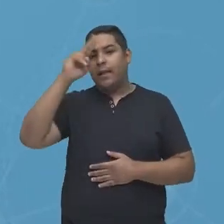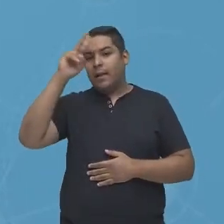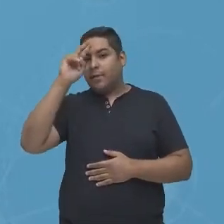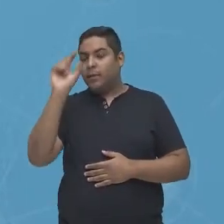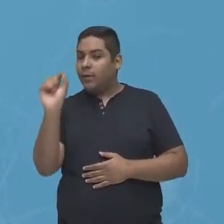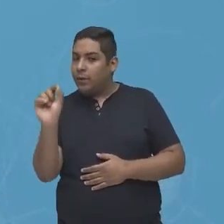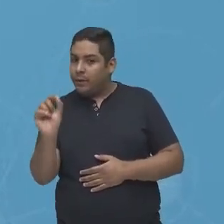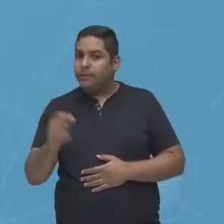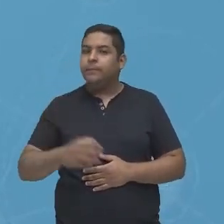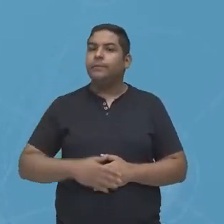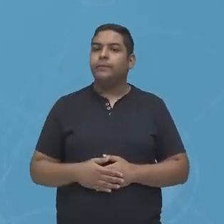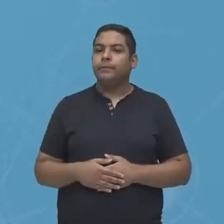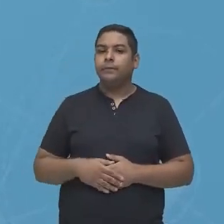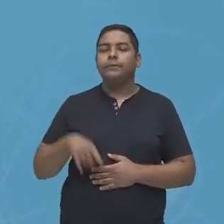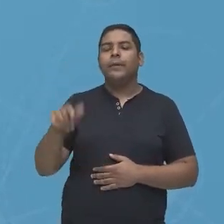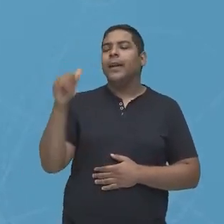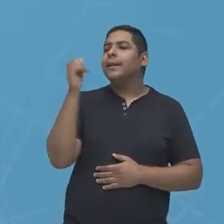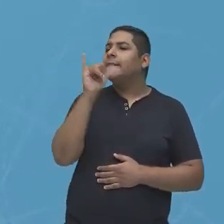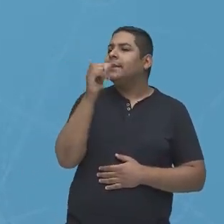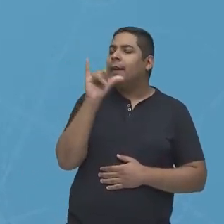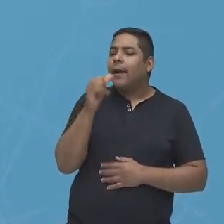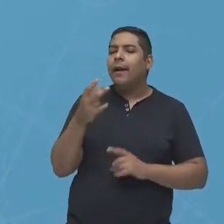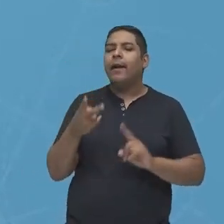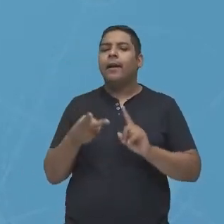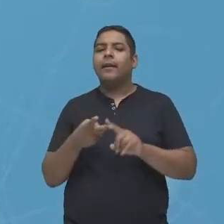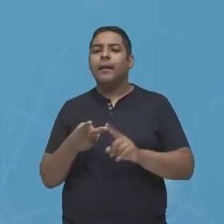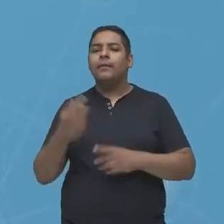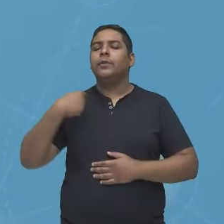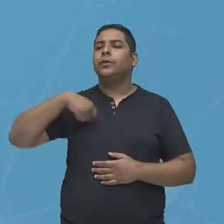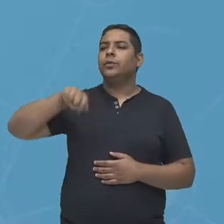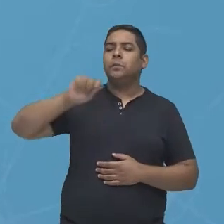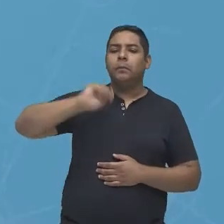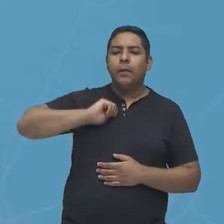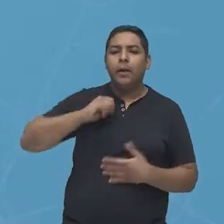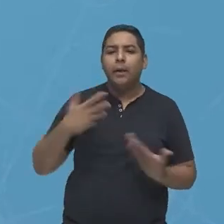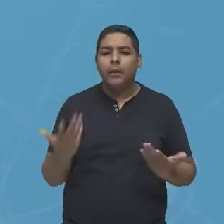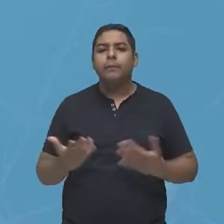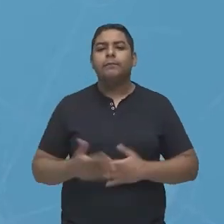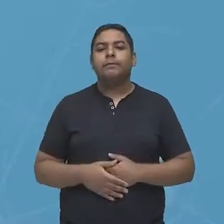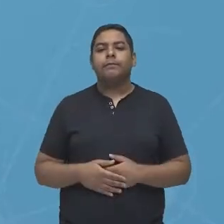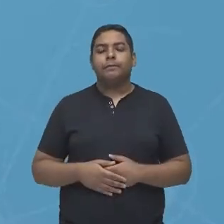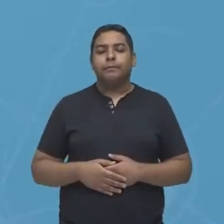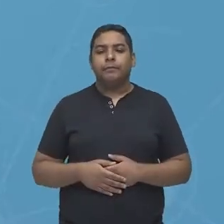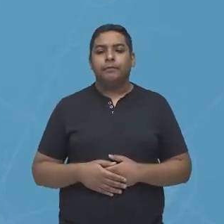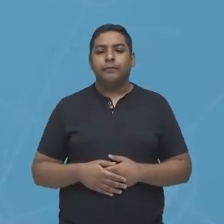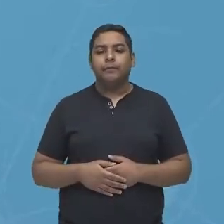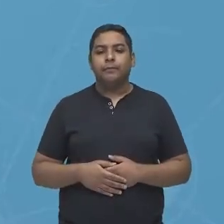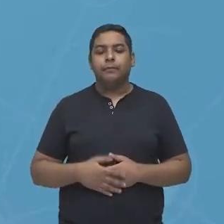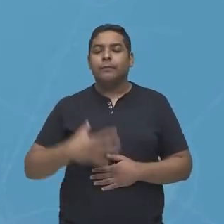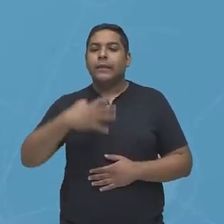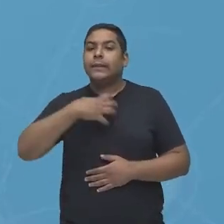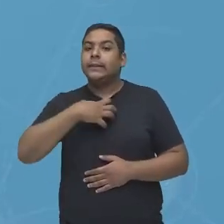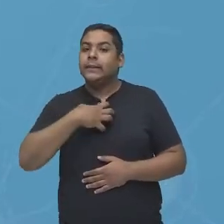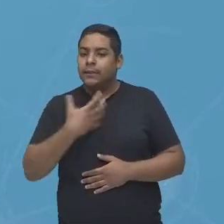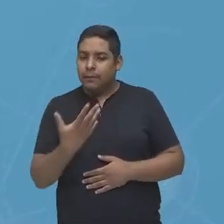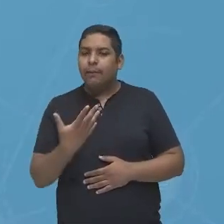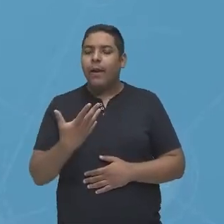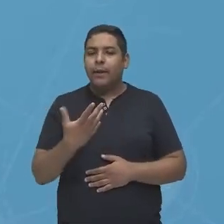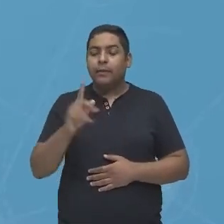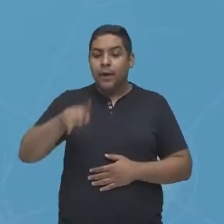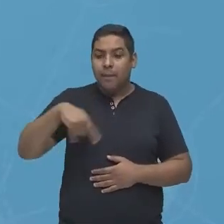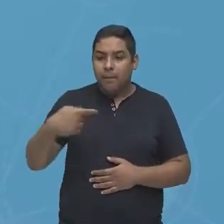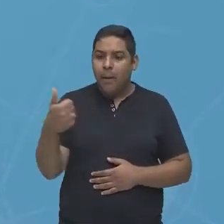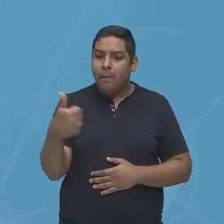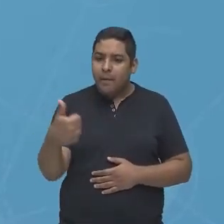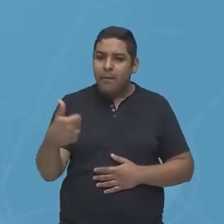vai acontecer ali na Itália, eu também vou ter ali a Espanha. Então, na verdade, esse sentimento pós-Primeira Guerra Mundial,